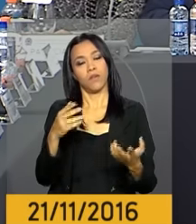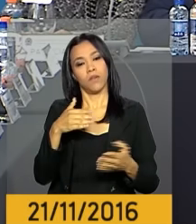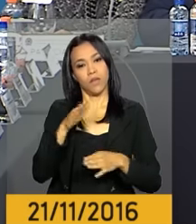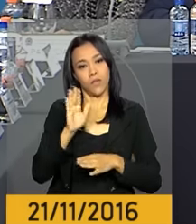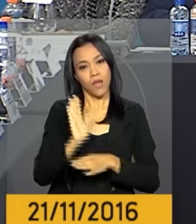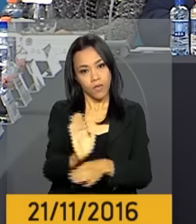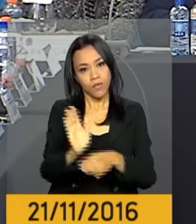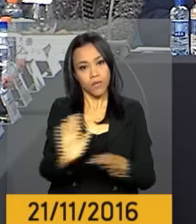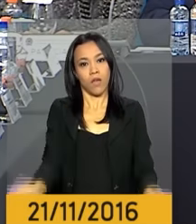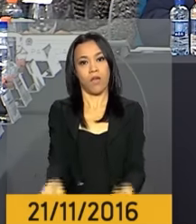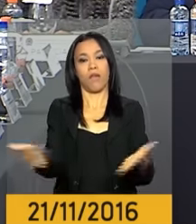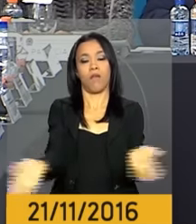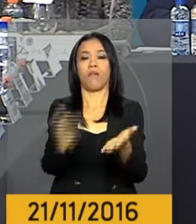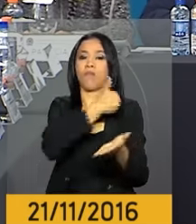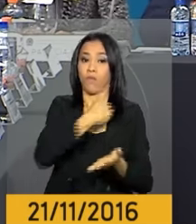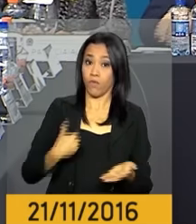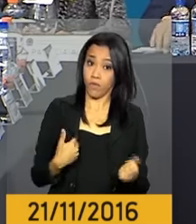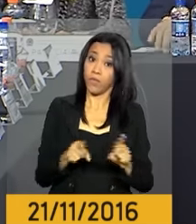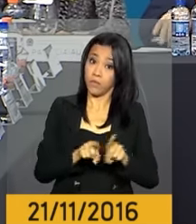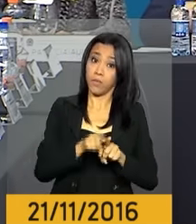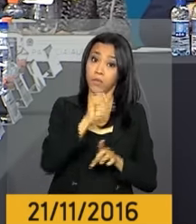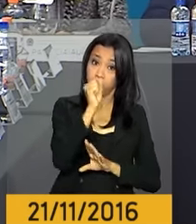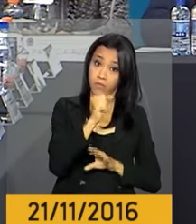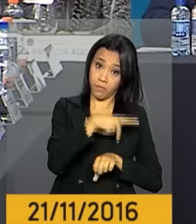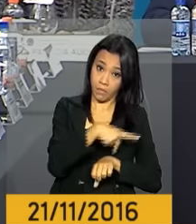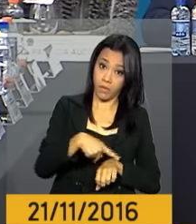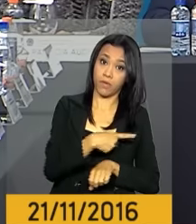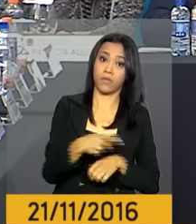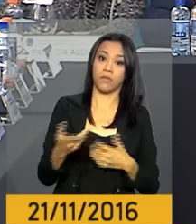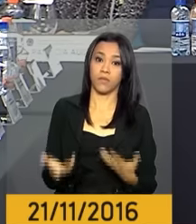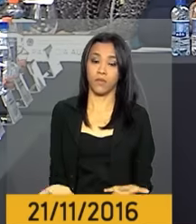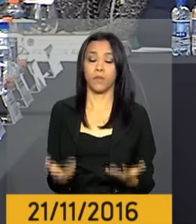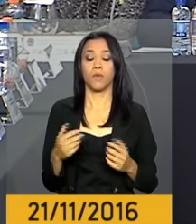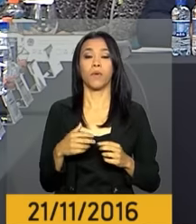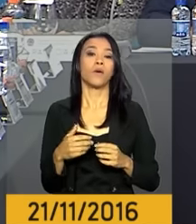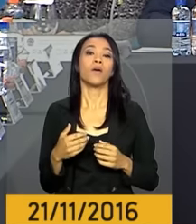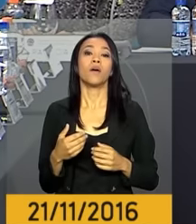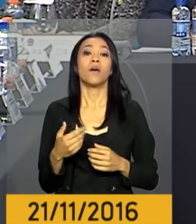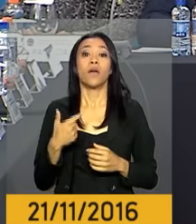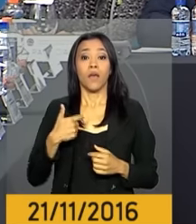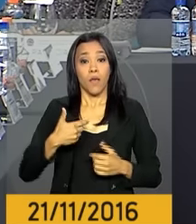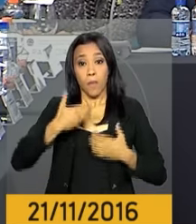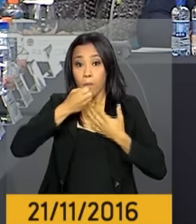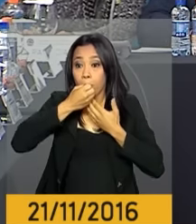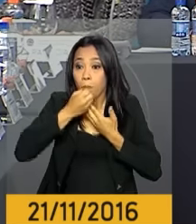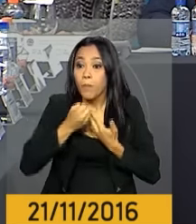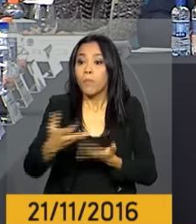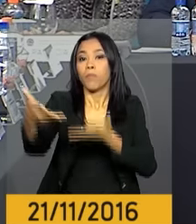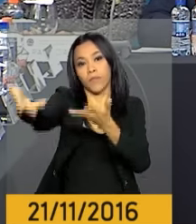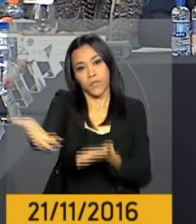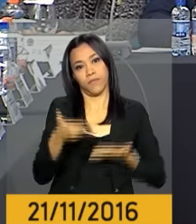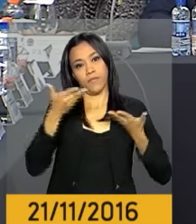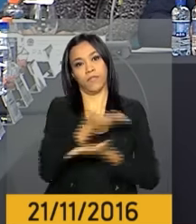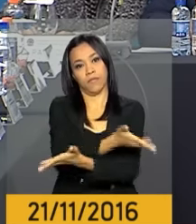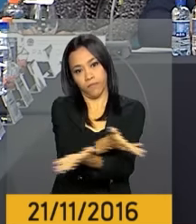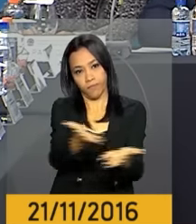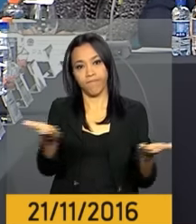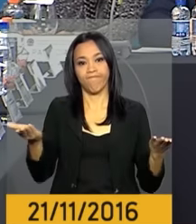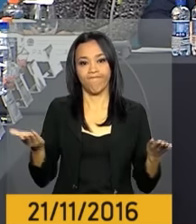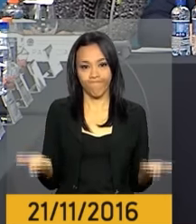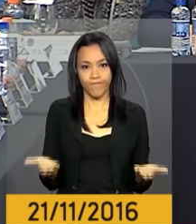país. Portanto, nós estamos dando as boas-vindas a